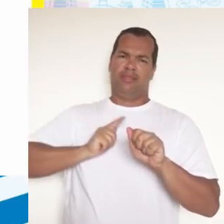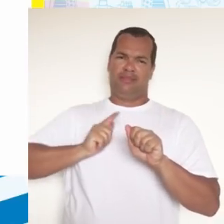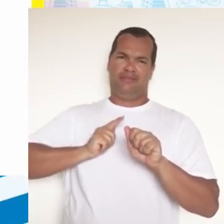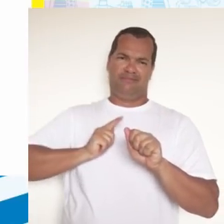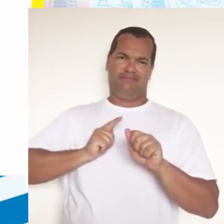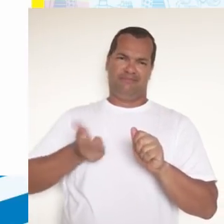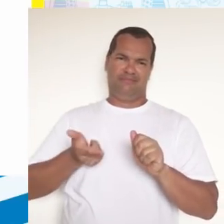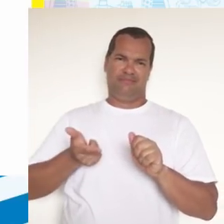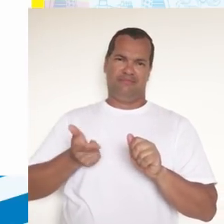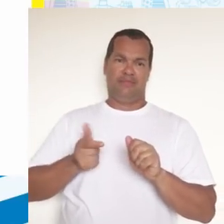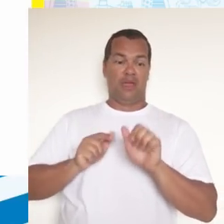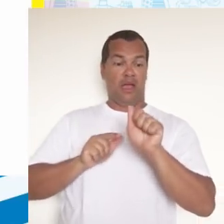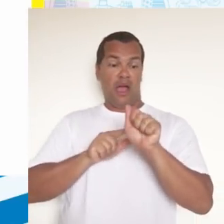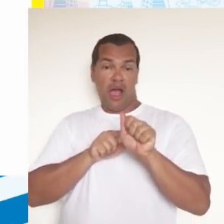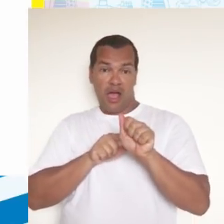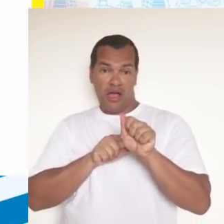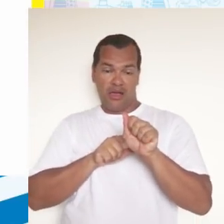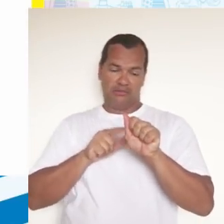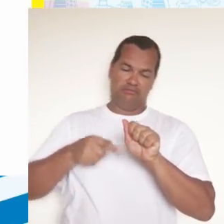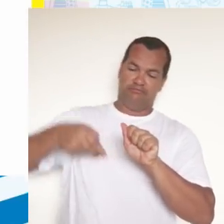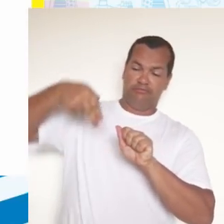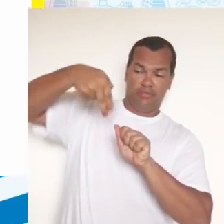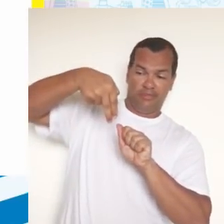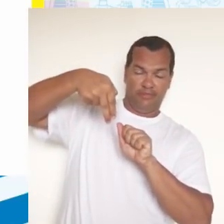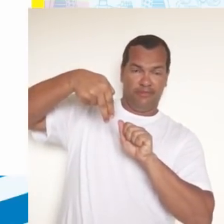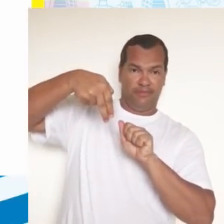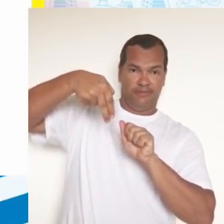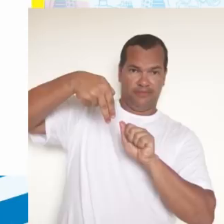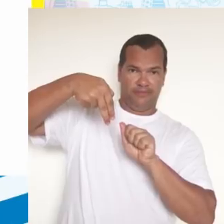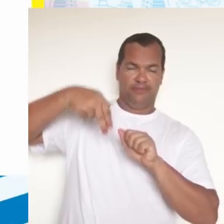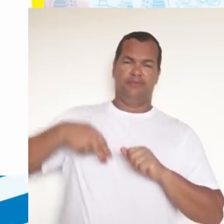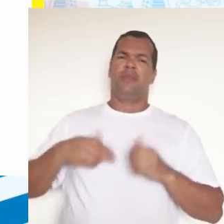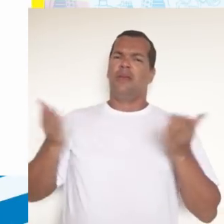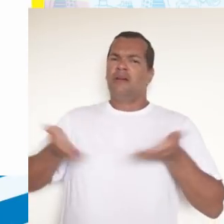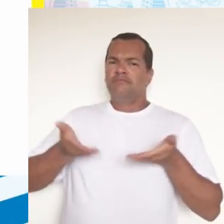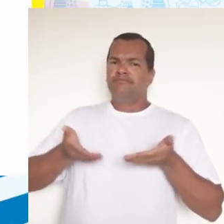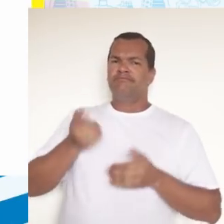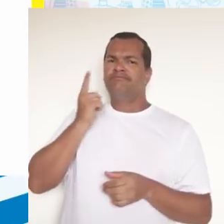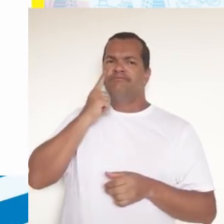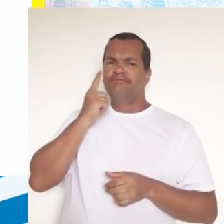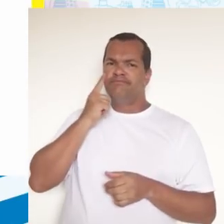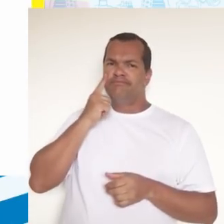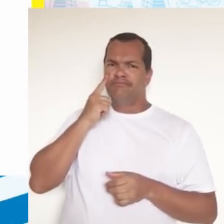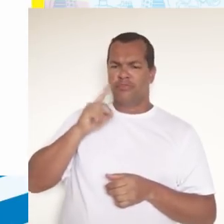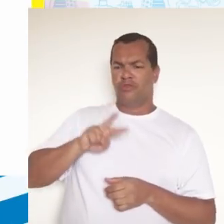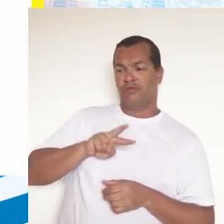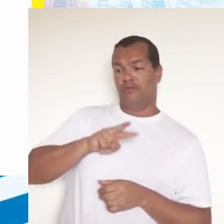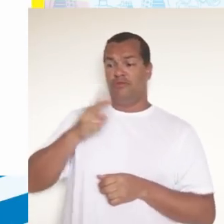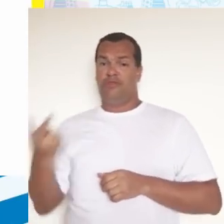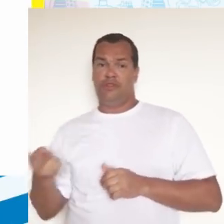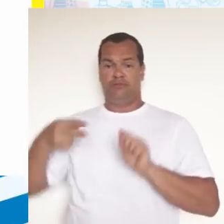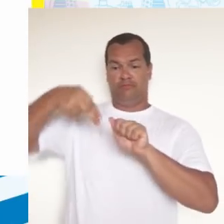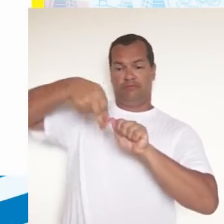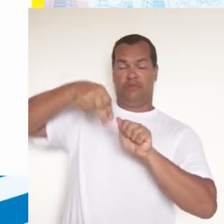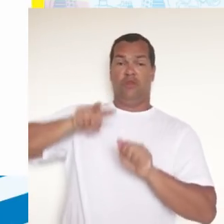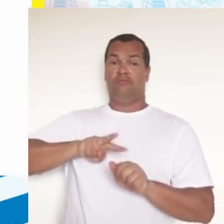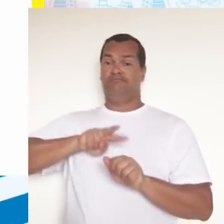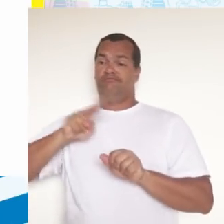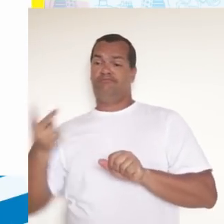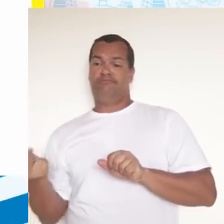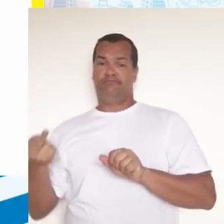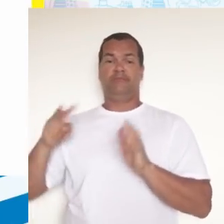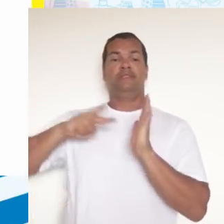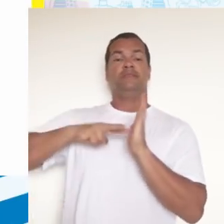temos ali a base A e o expoente N. Agora, veja a operação